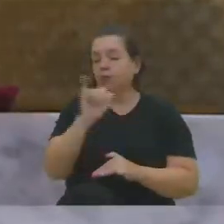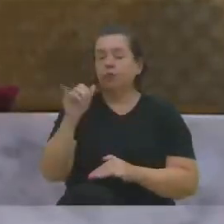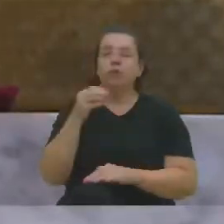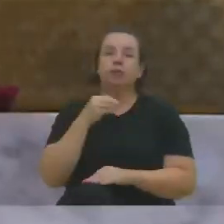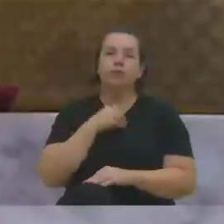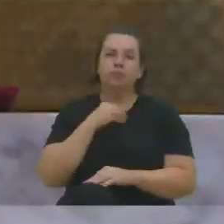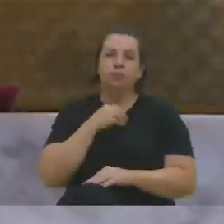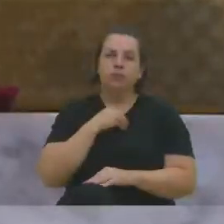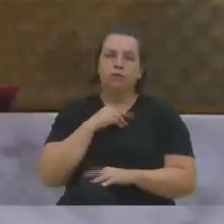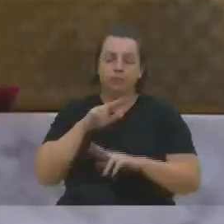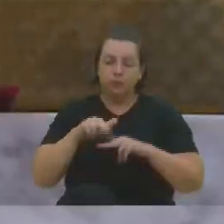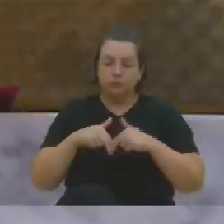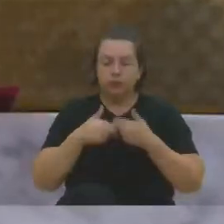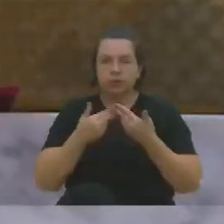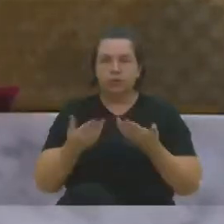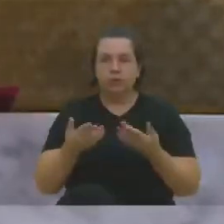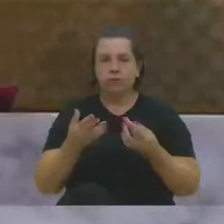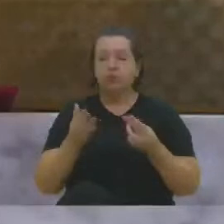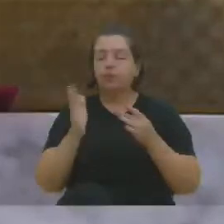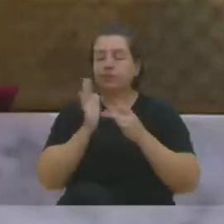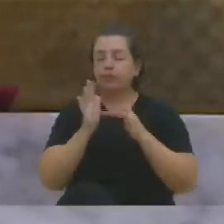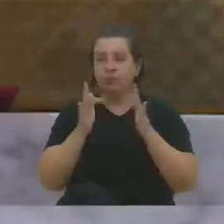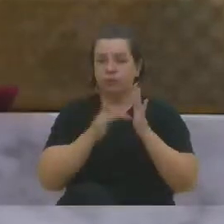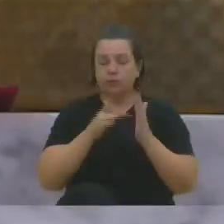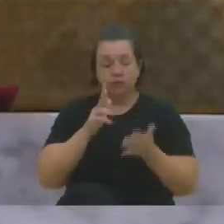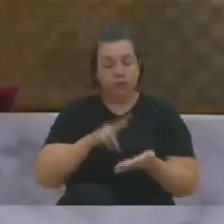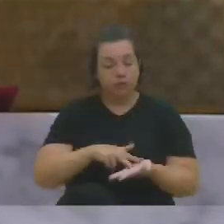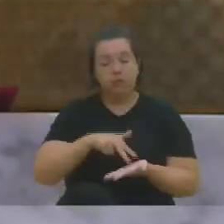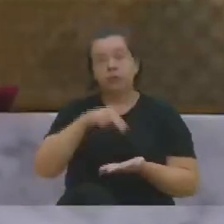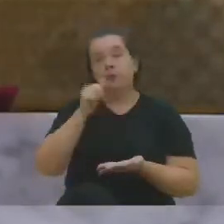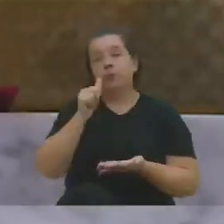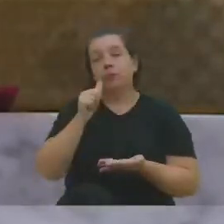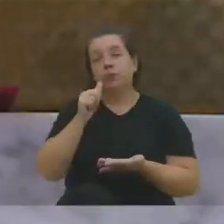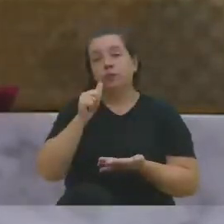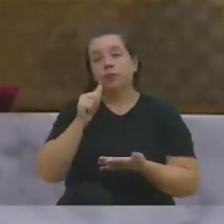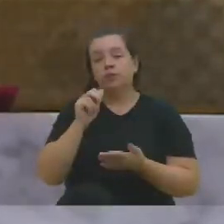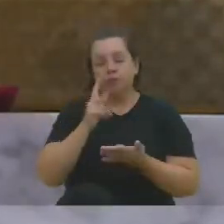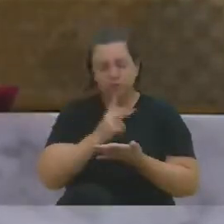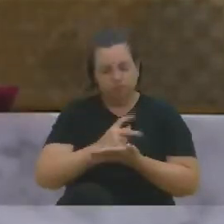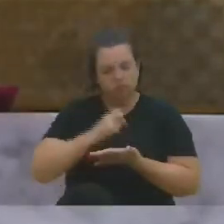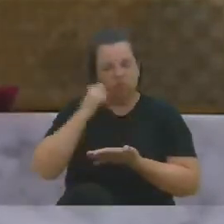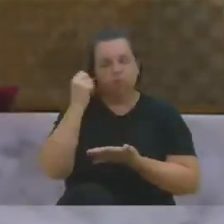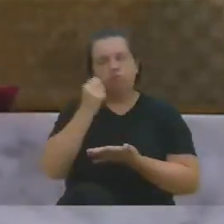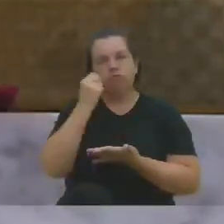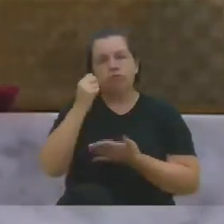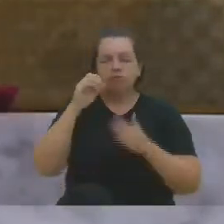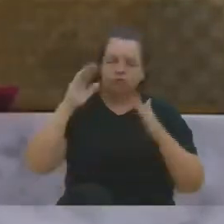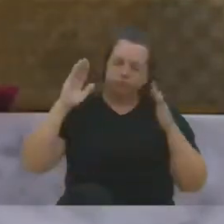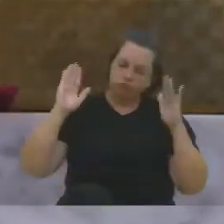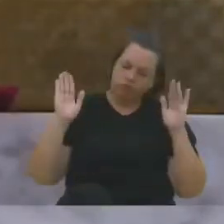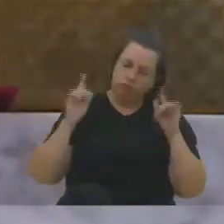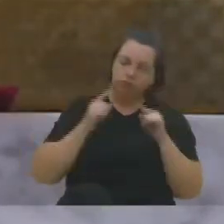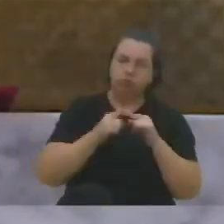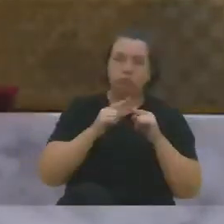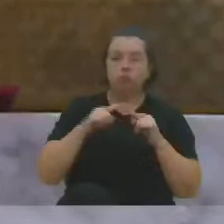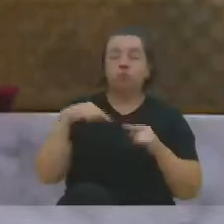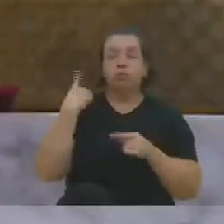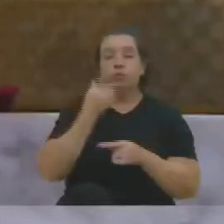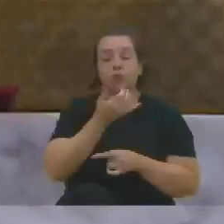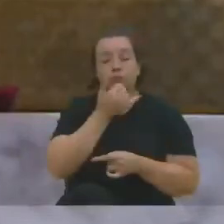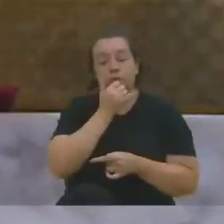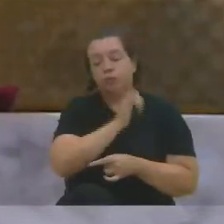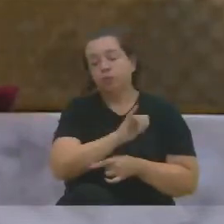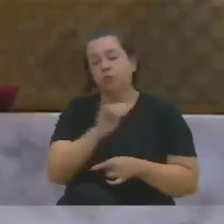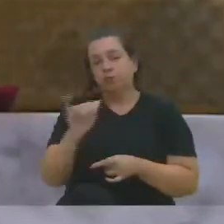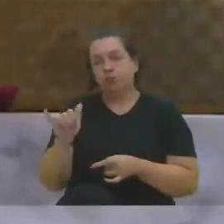pecados através de Cristo ressuscitado, que venceu a morte para nos redimir, nós